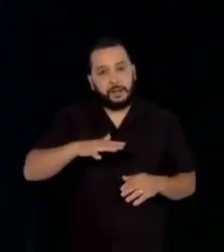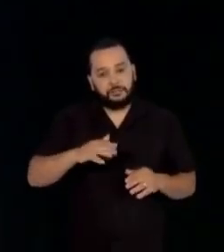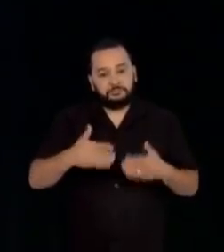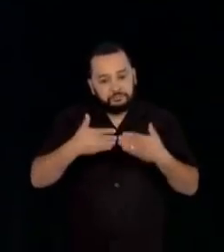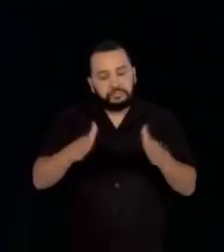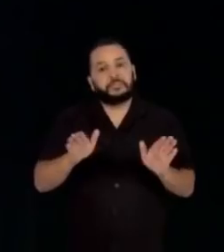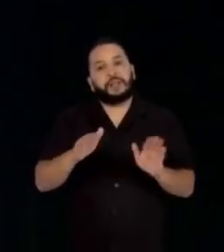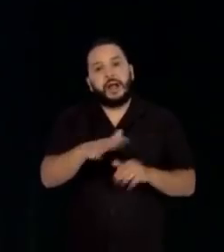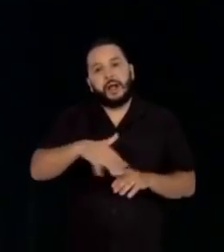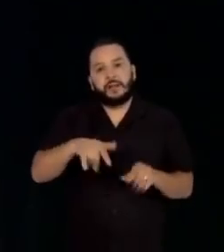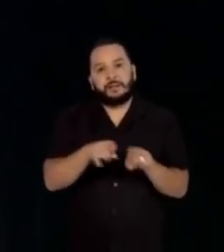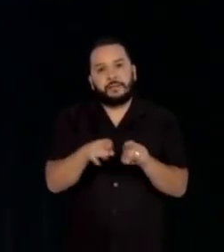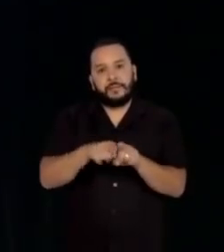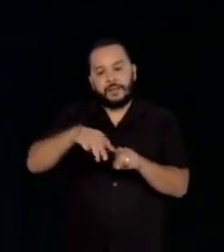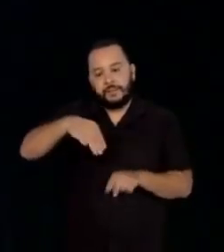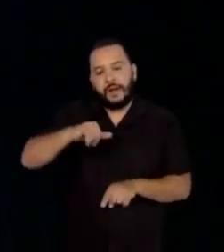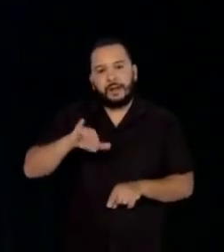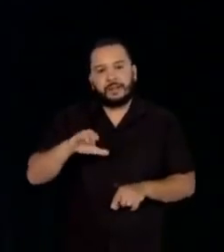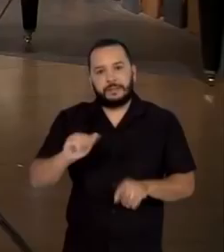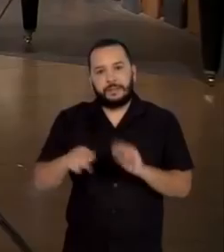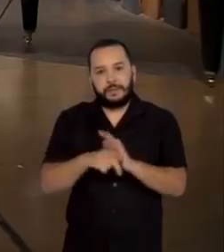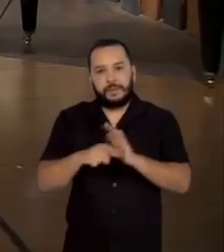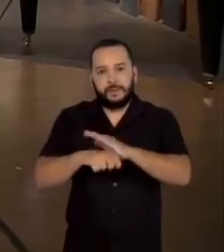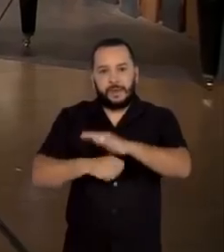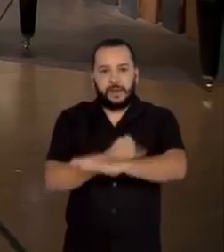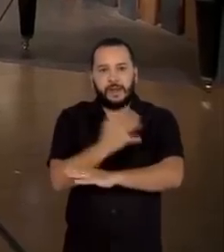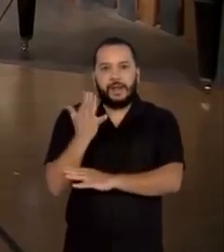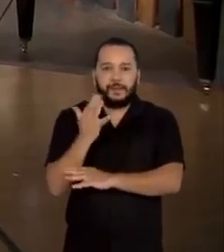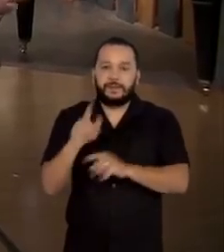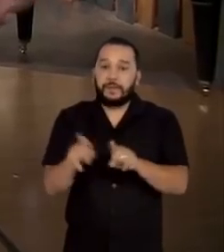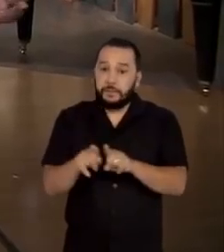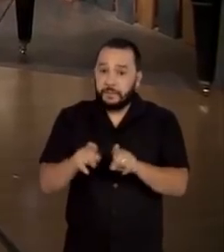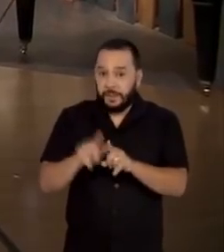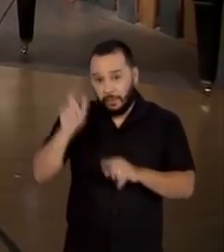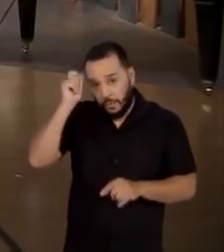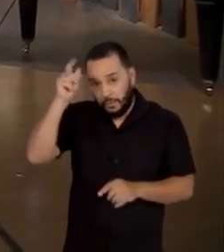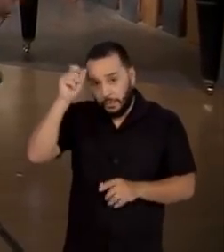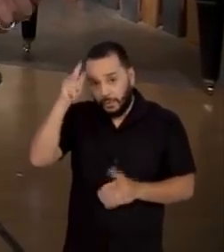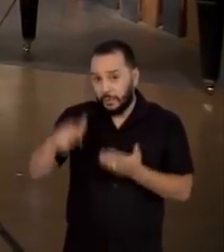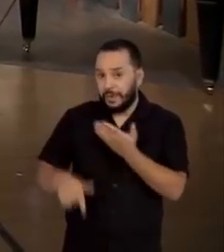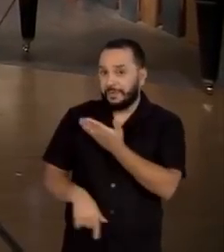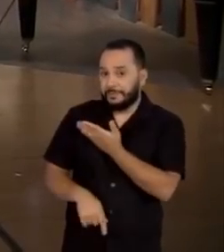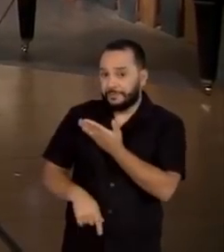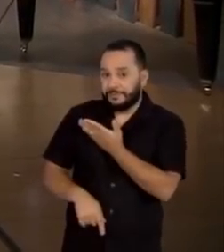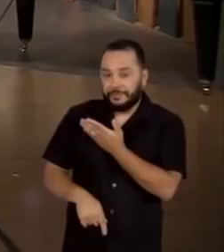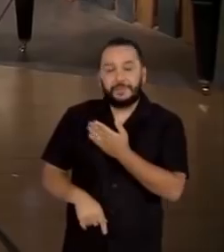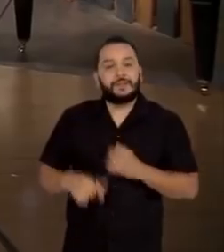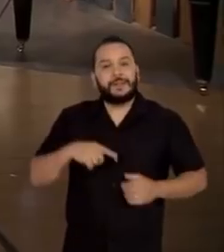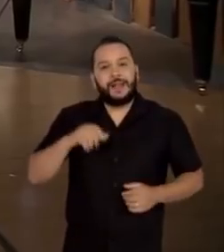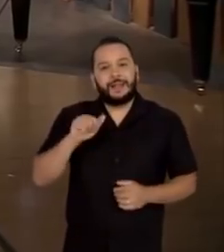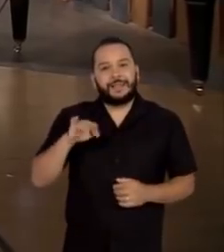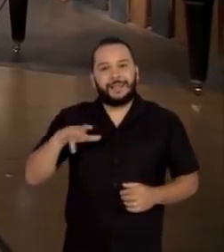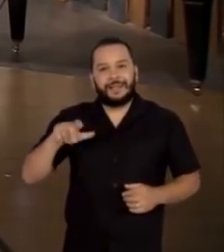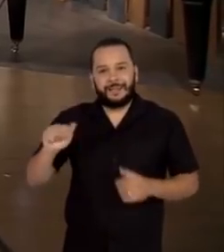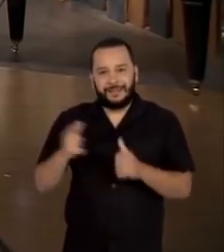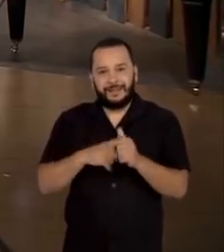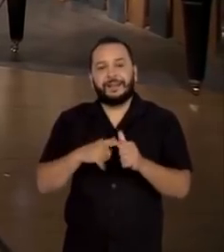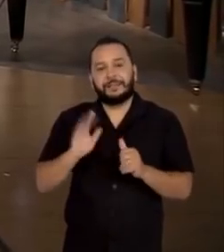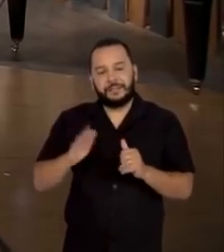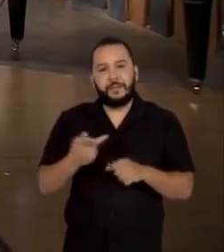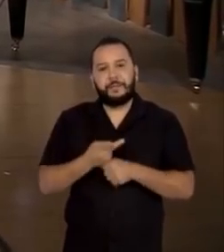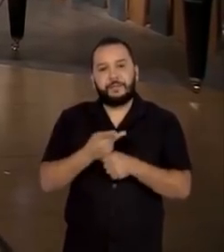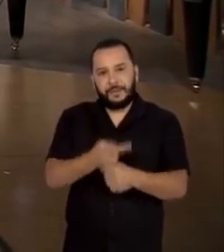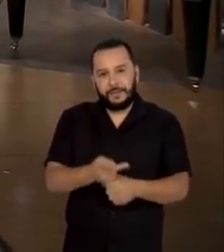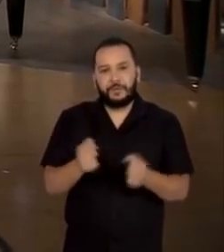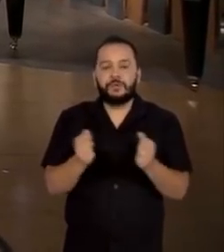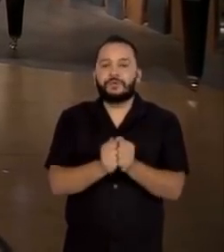Márcia Bongiovanni, do Repórter Eco. Na categoria Cultura, o destaque foi para Adriana Couto, que ganhou o prêmio